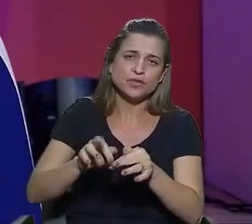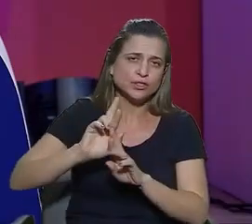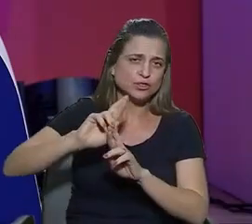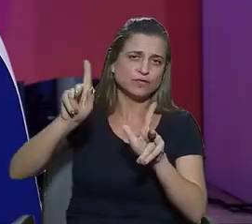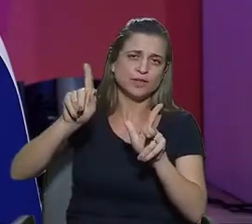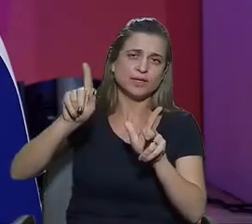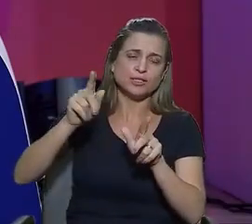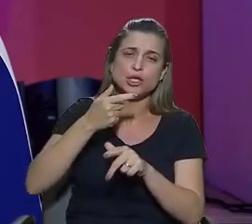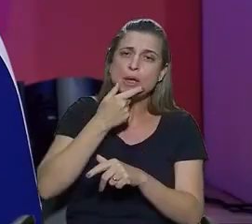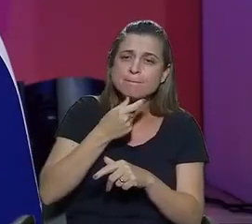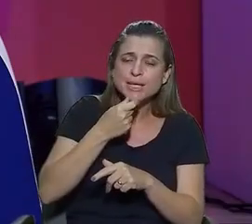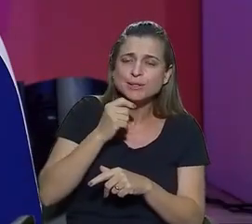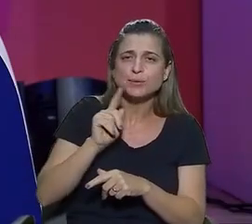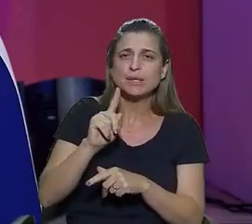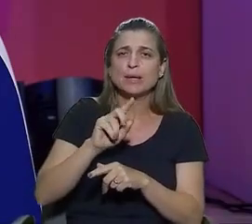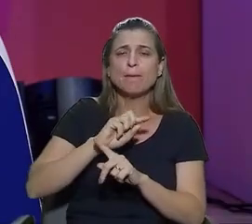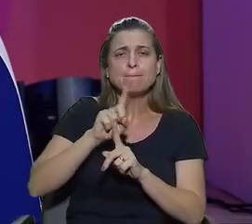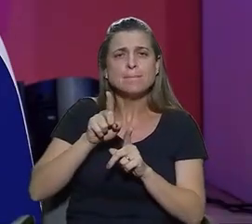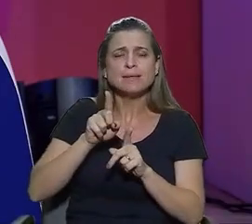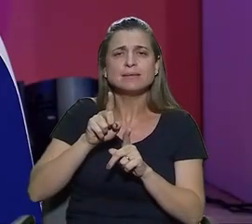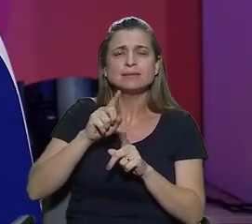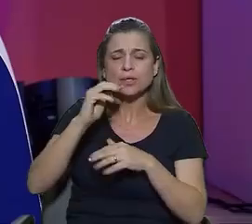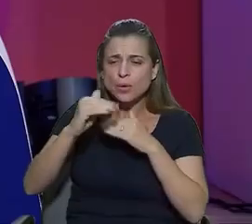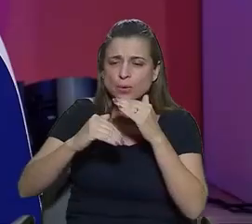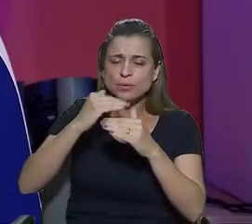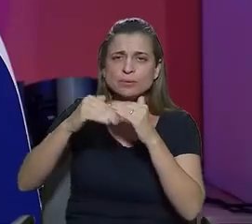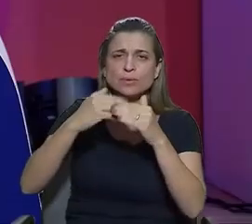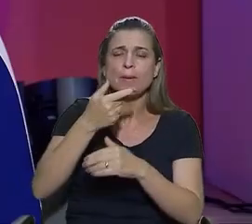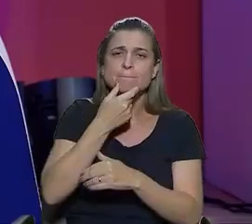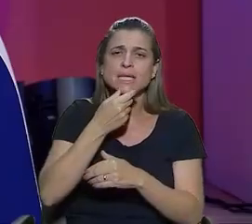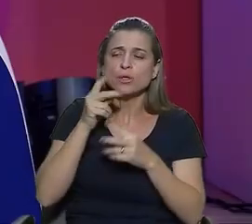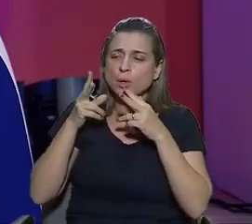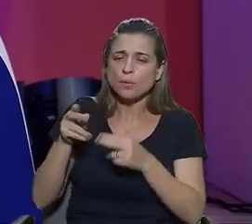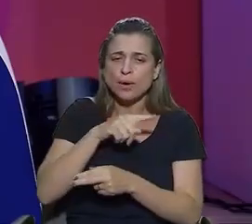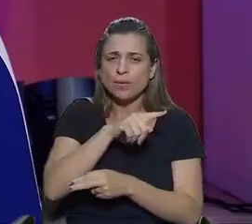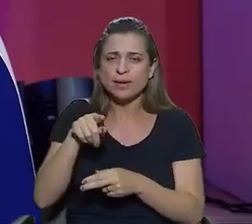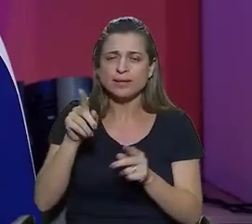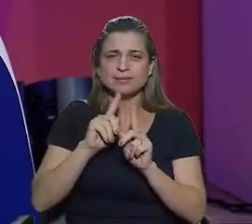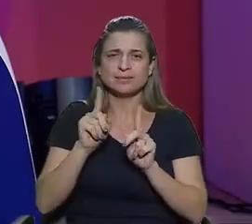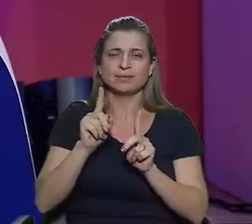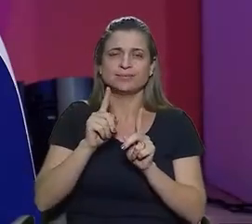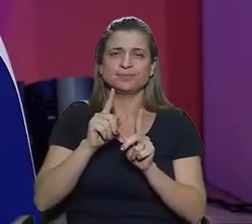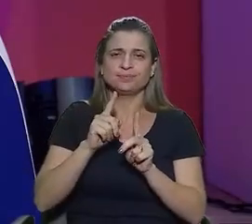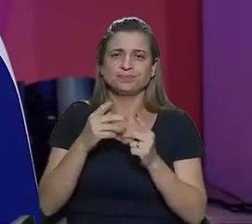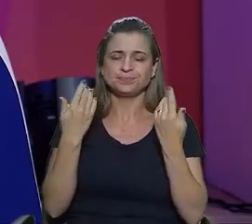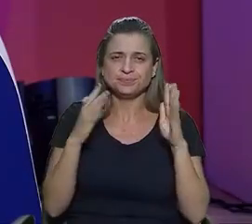ser menino. Mas eu ia me tornando mais menino, não igual a eles.